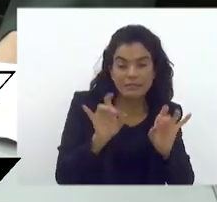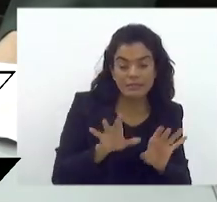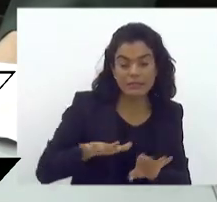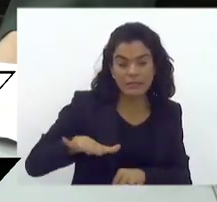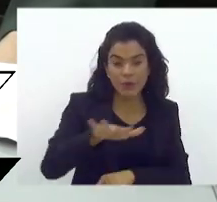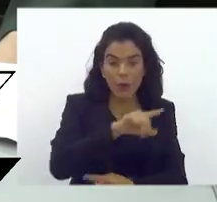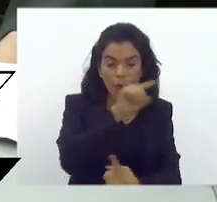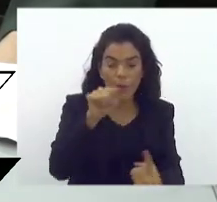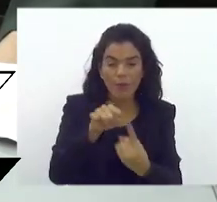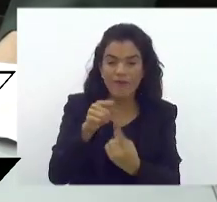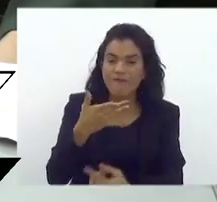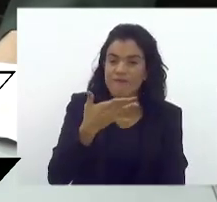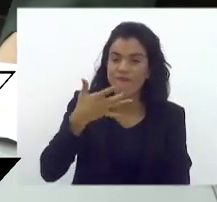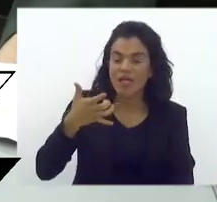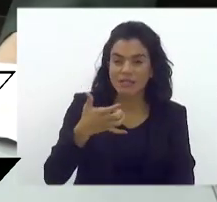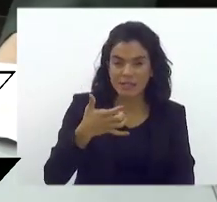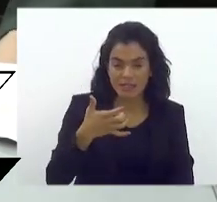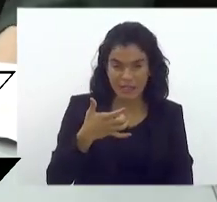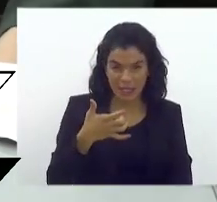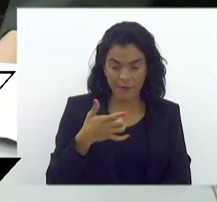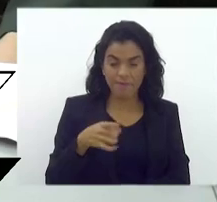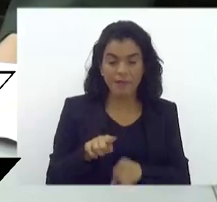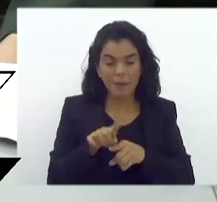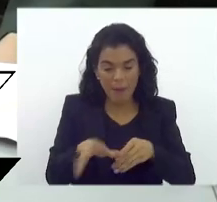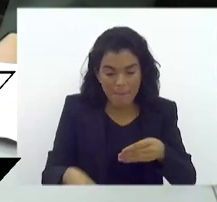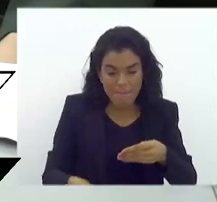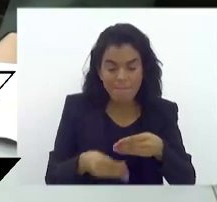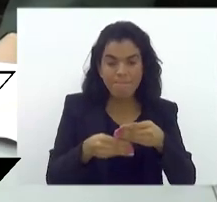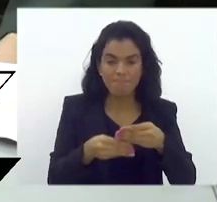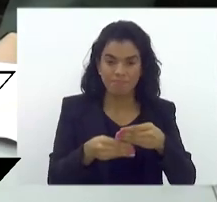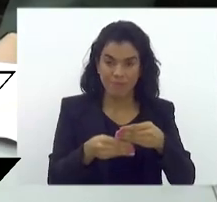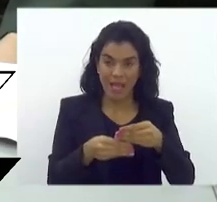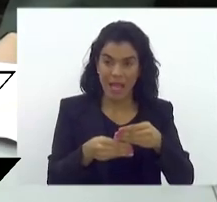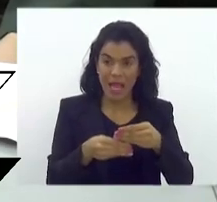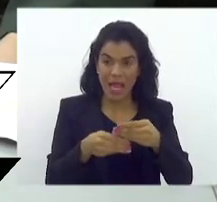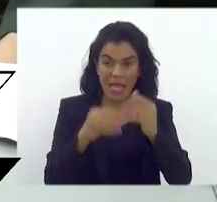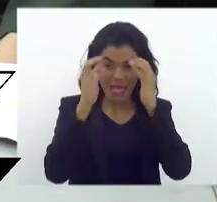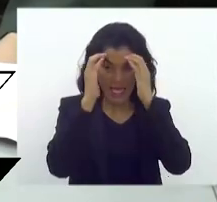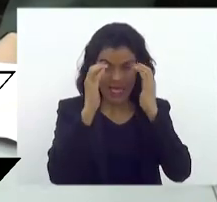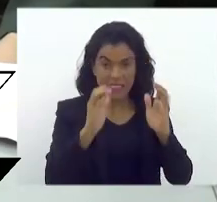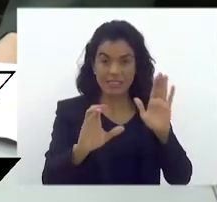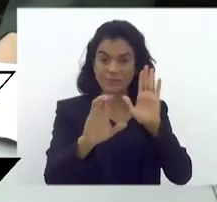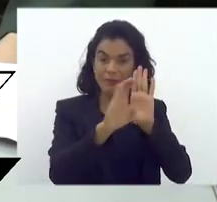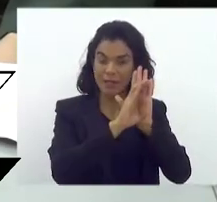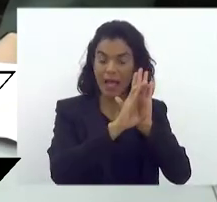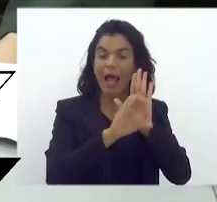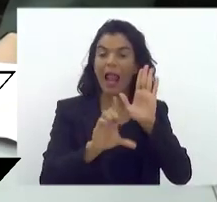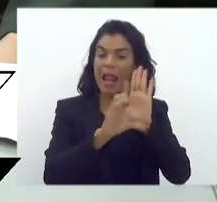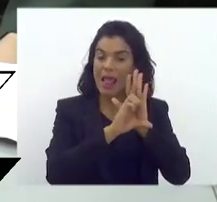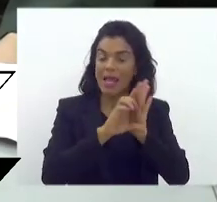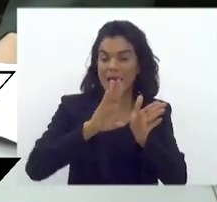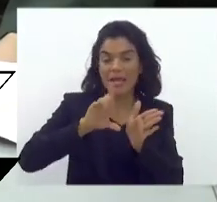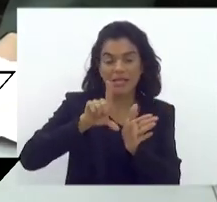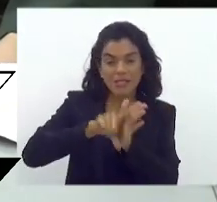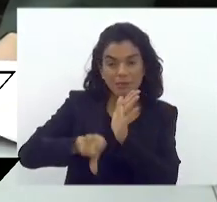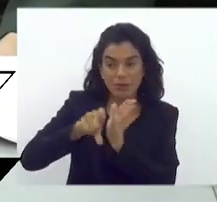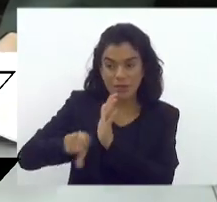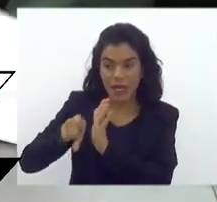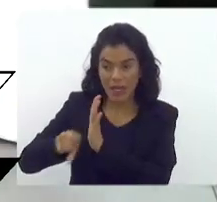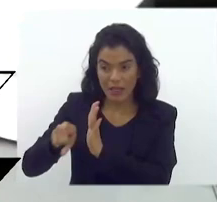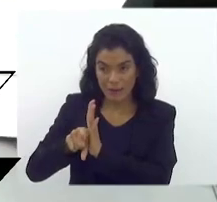objetivo de facilitar ou de compelir a observância da legislação tributária. E,